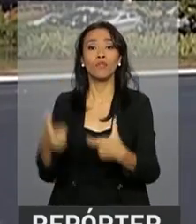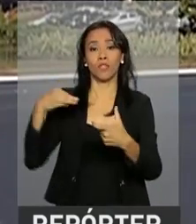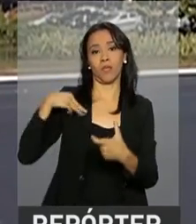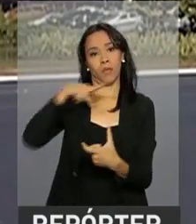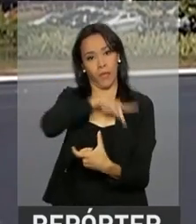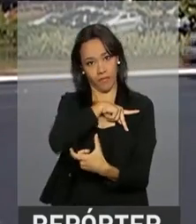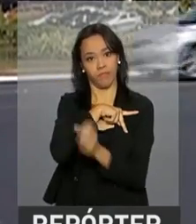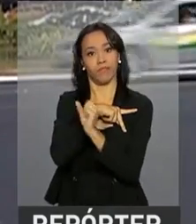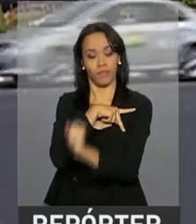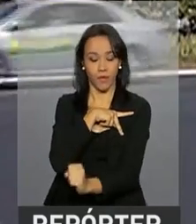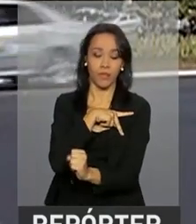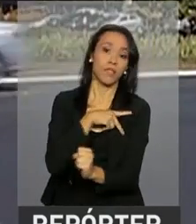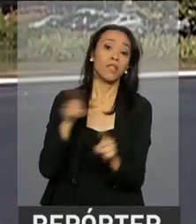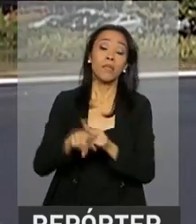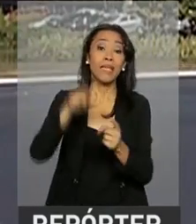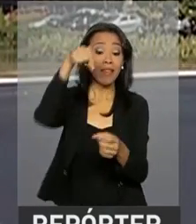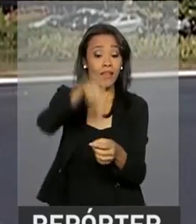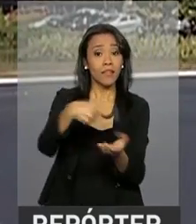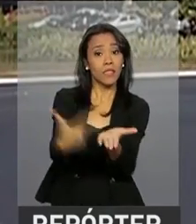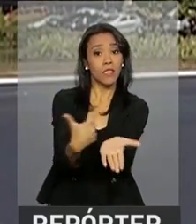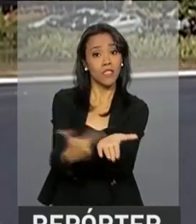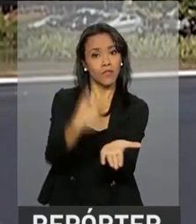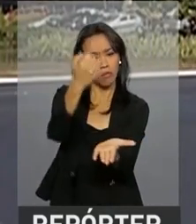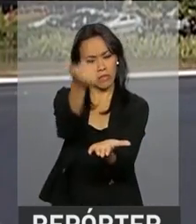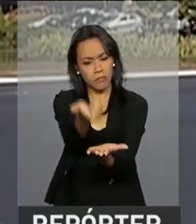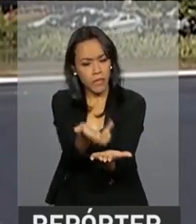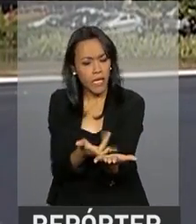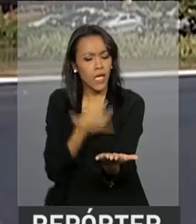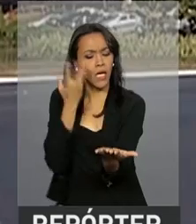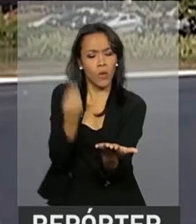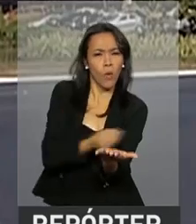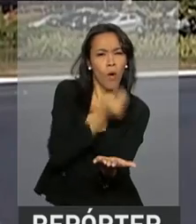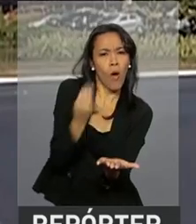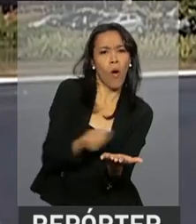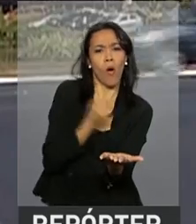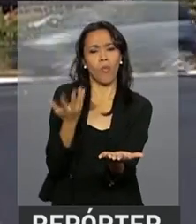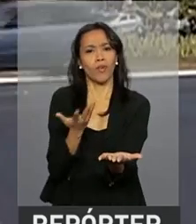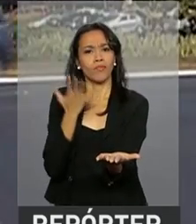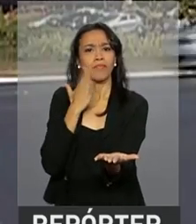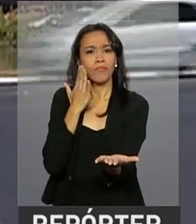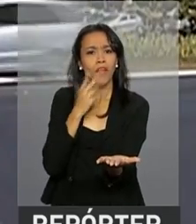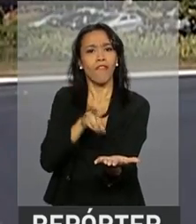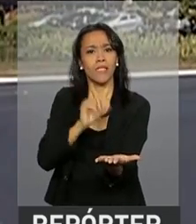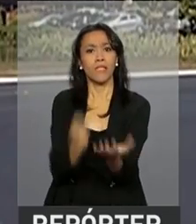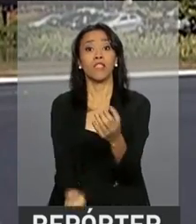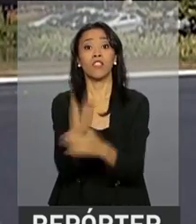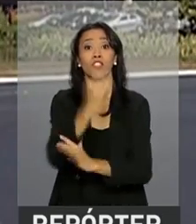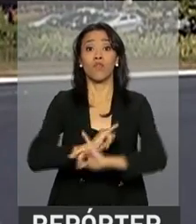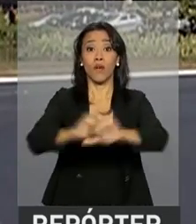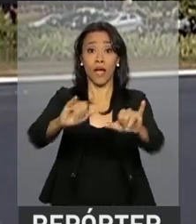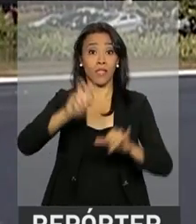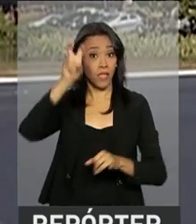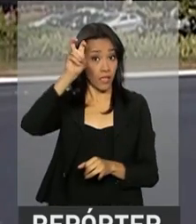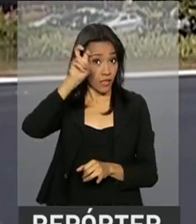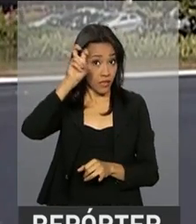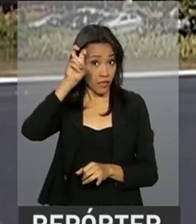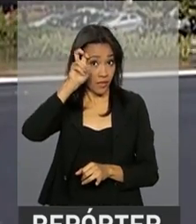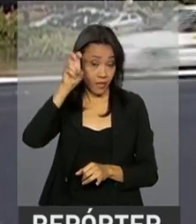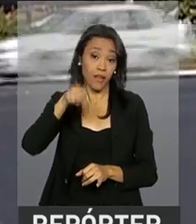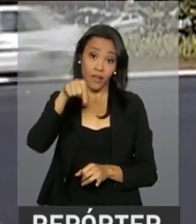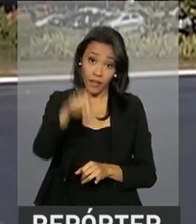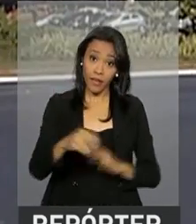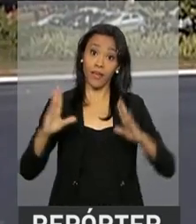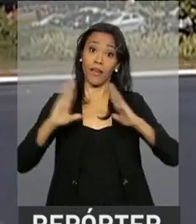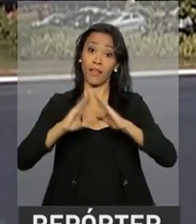essas informações, contém também o contato dessas instituições e ela vai ser lançada na quinta-feira na Casa Brasil, que fica na